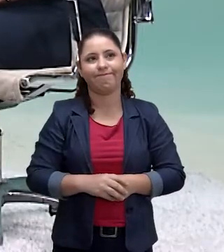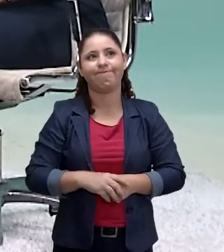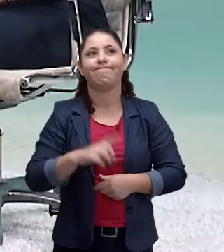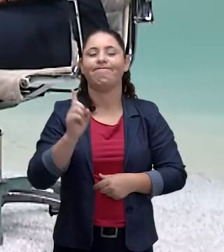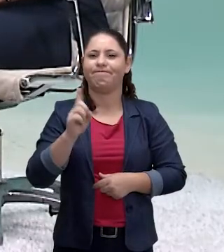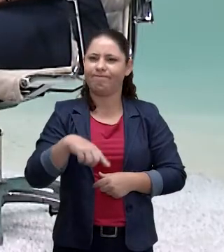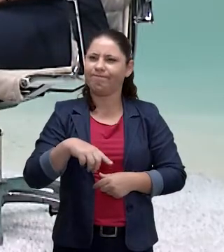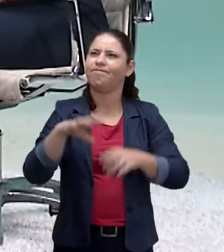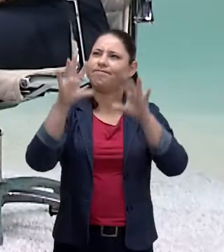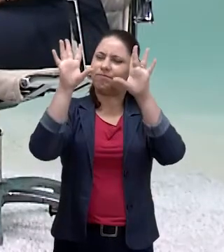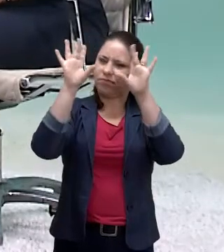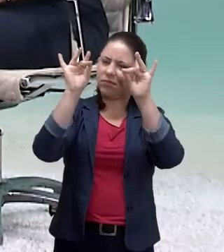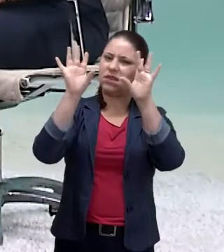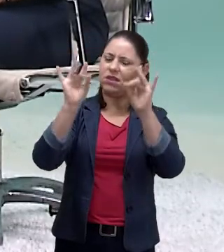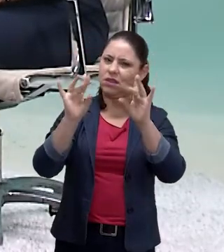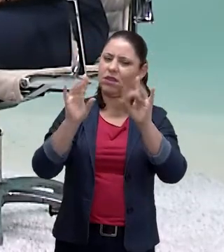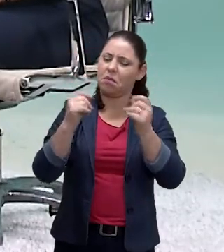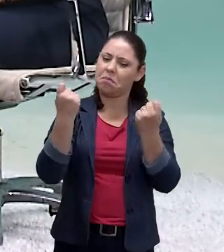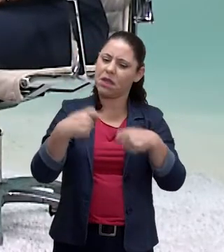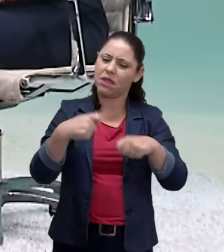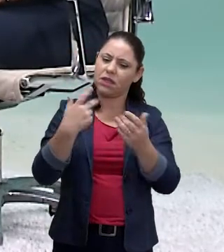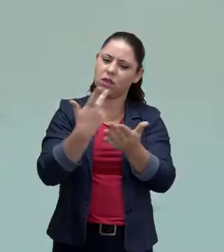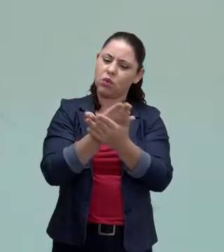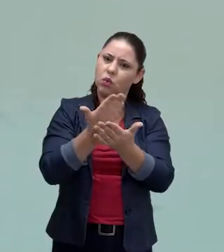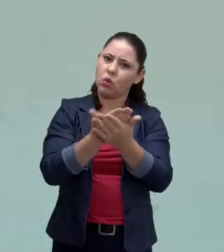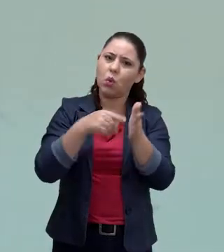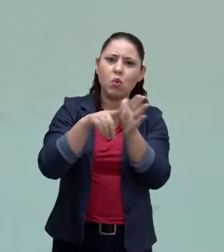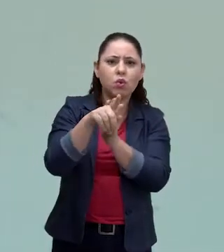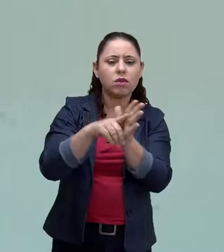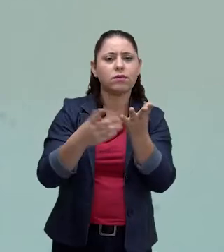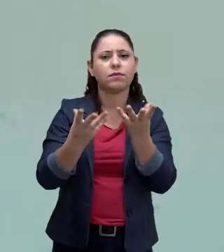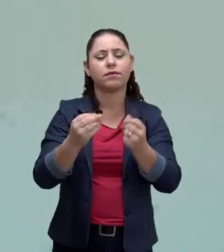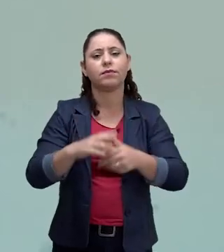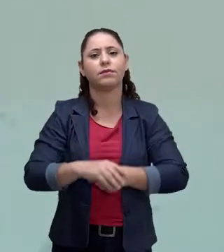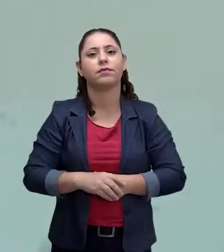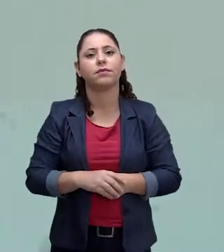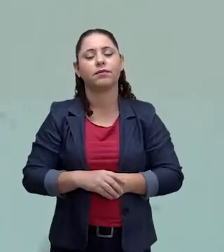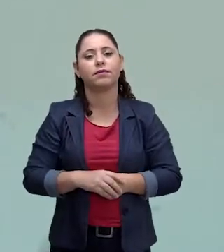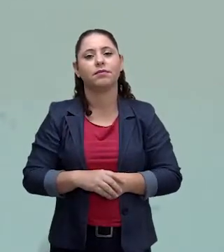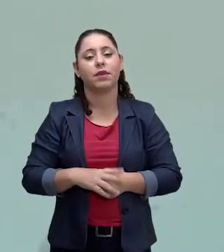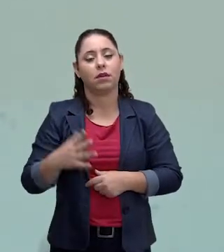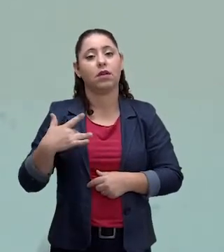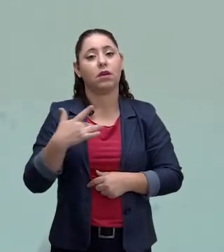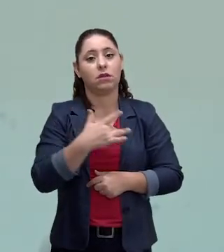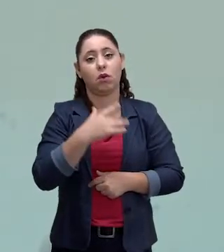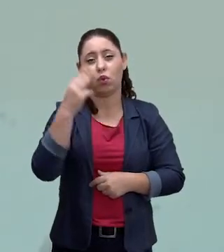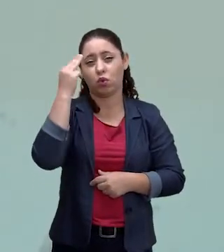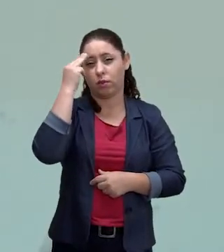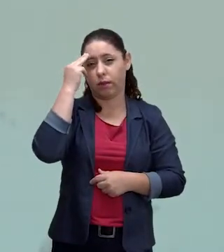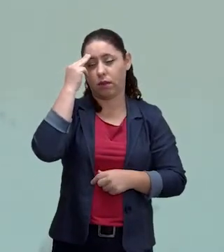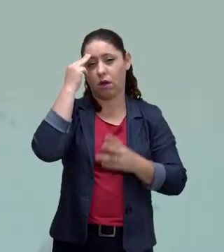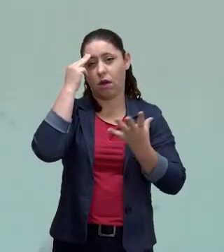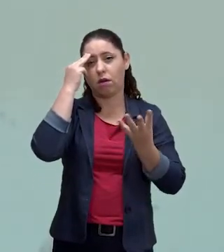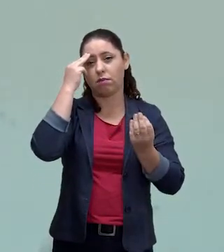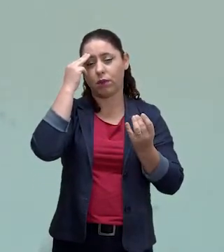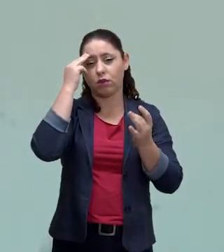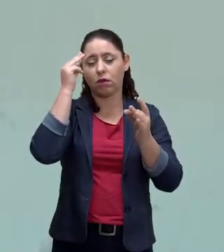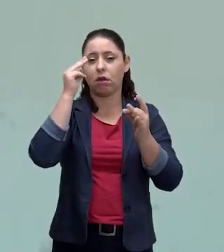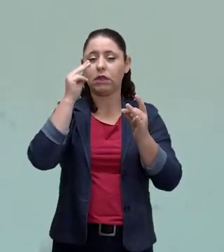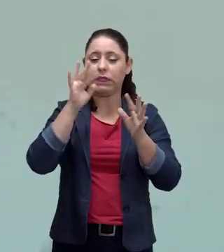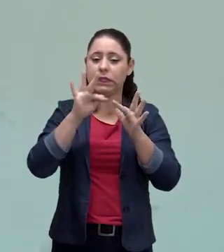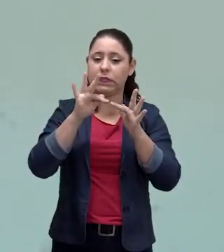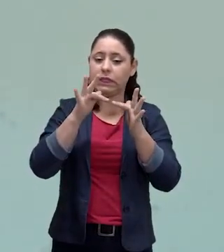bem complexo mesmo o tema, tem que ser estudado, né? Bastante. A saúde mental é